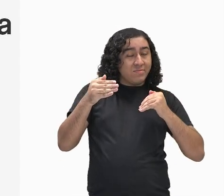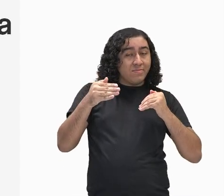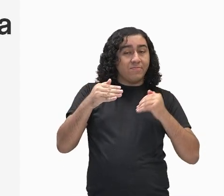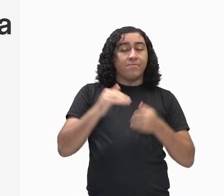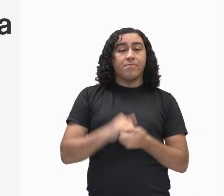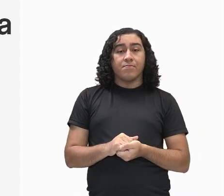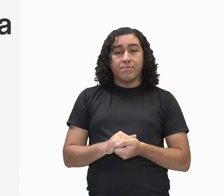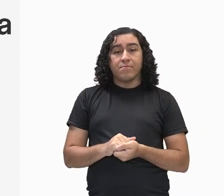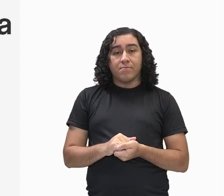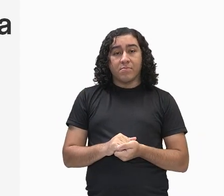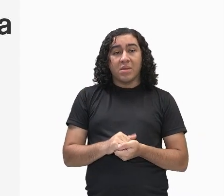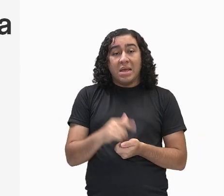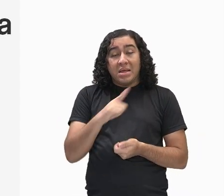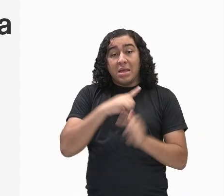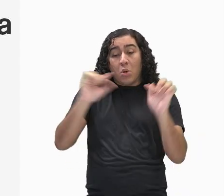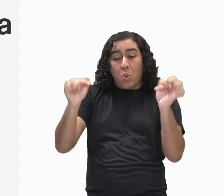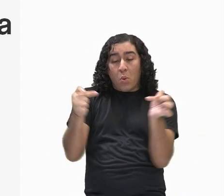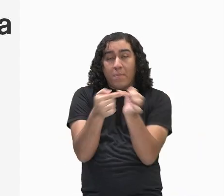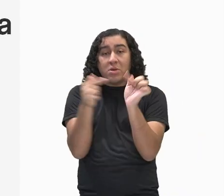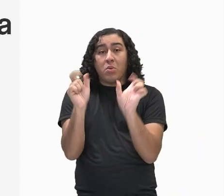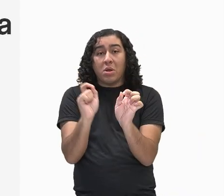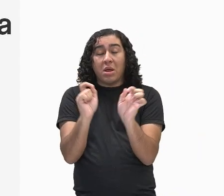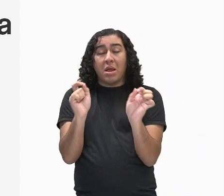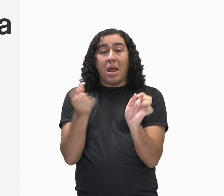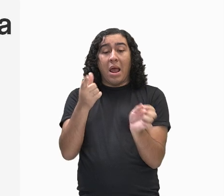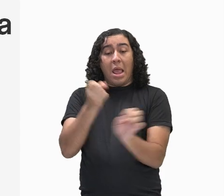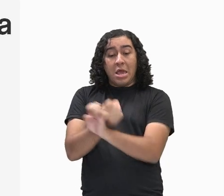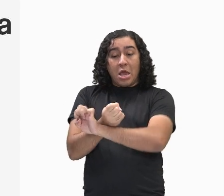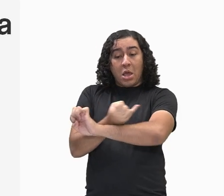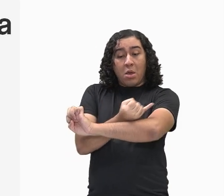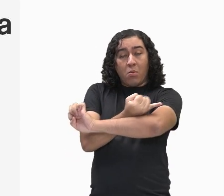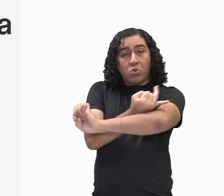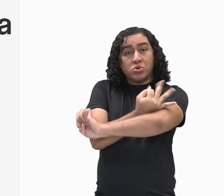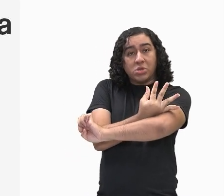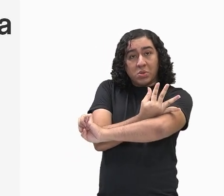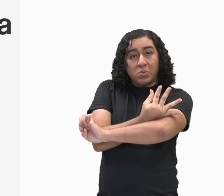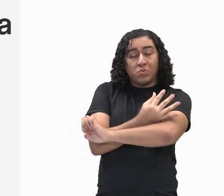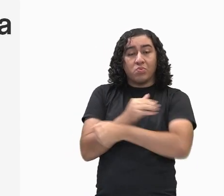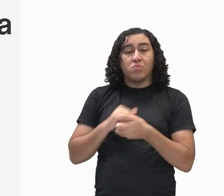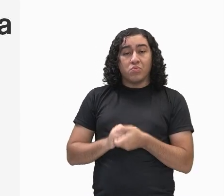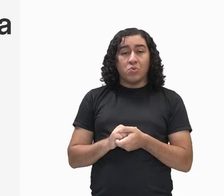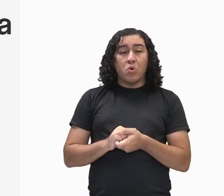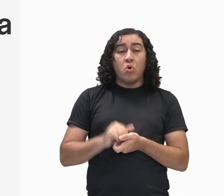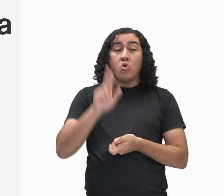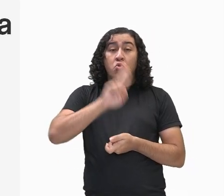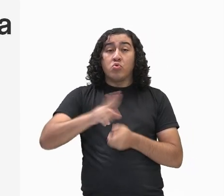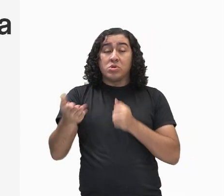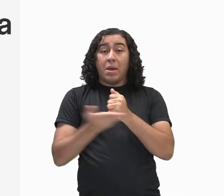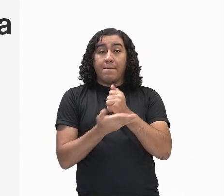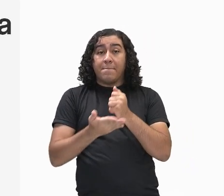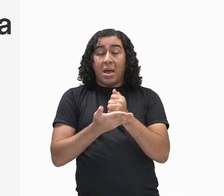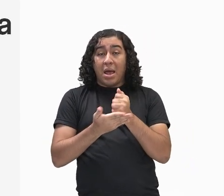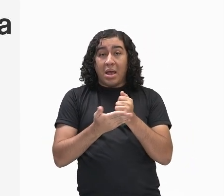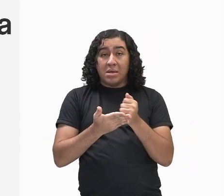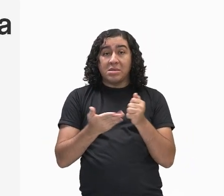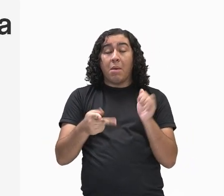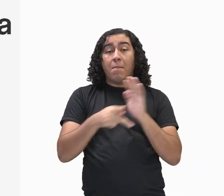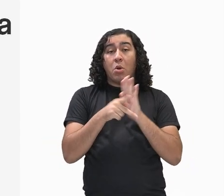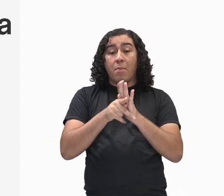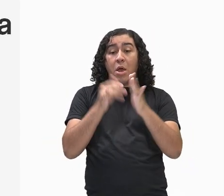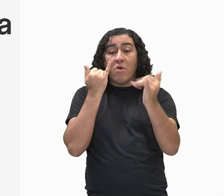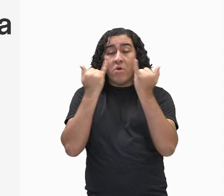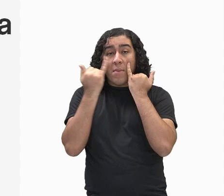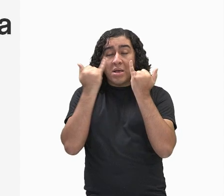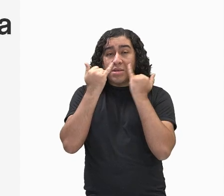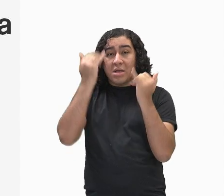à emoção e que, tomando como base crenças difundidas em detrimento